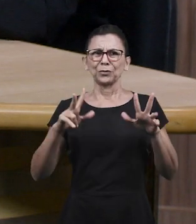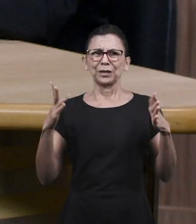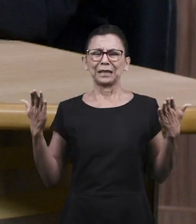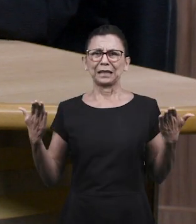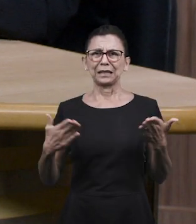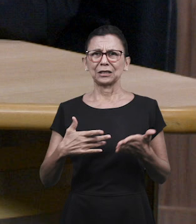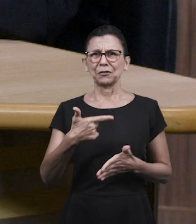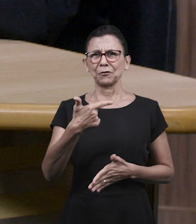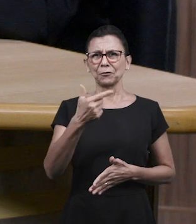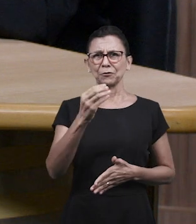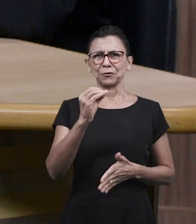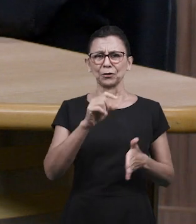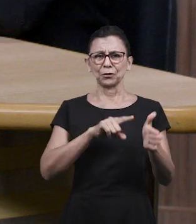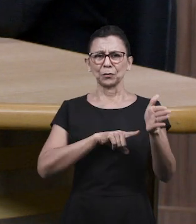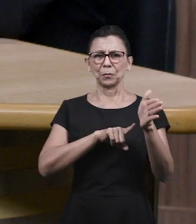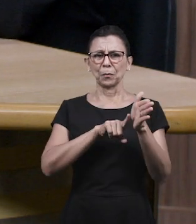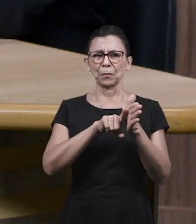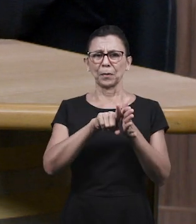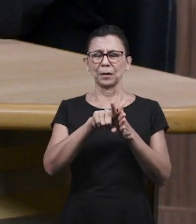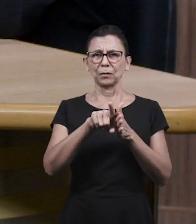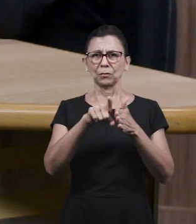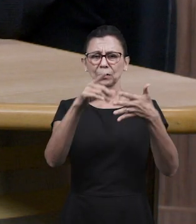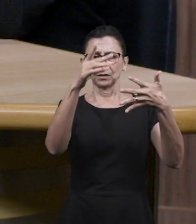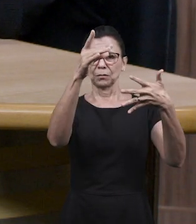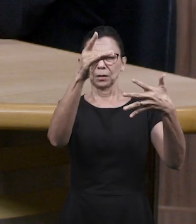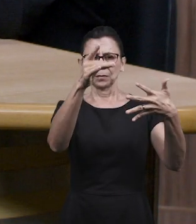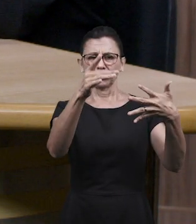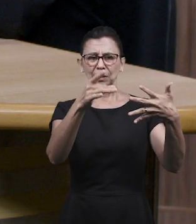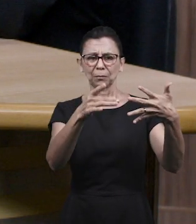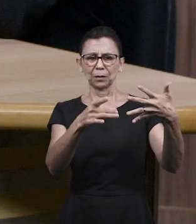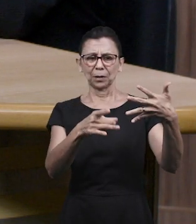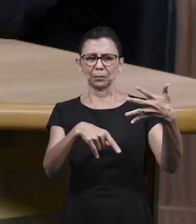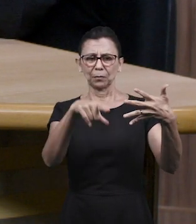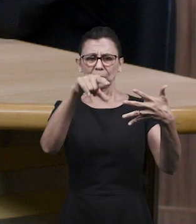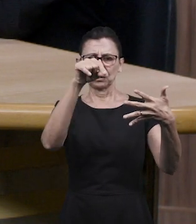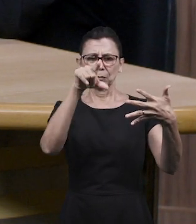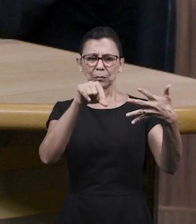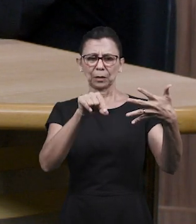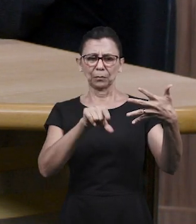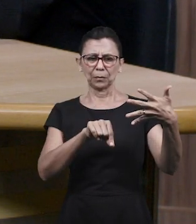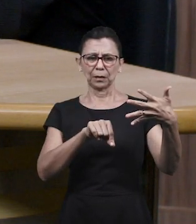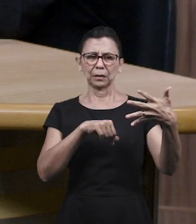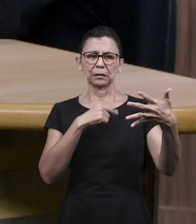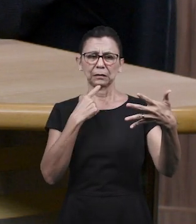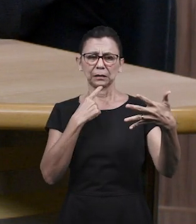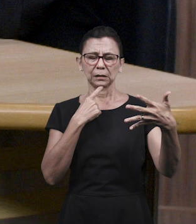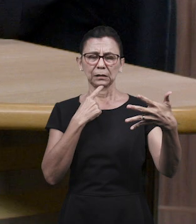20 perguntas que você tinha uma múltipla escolha, você